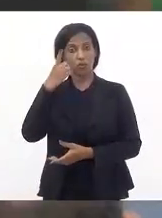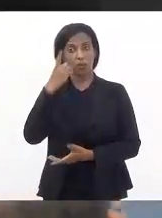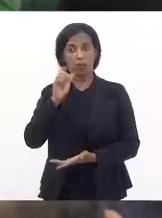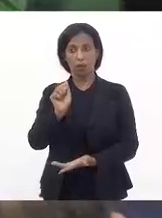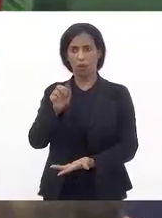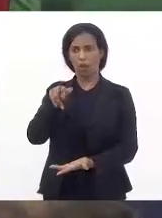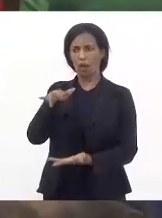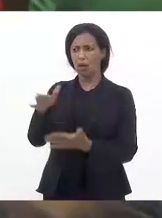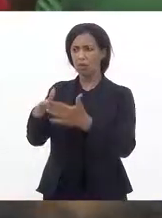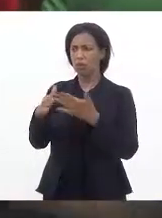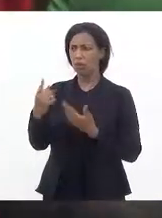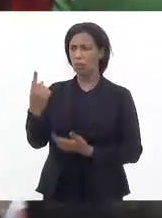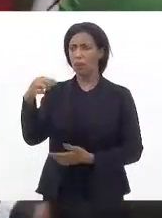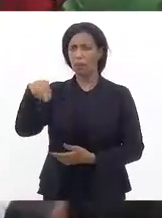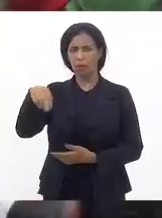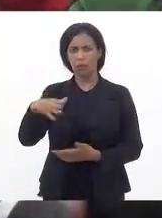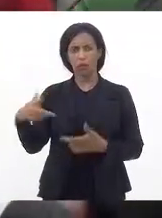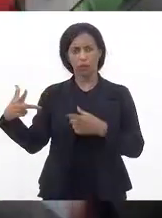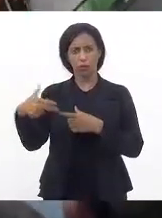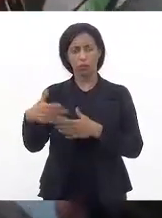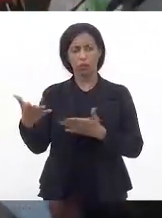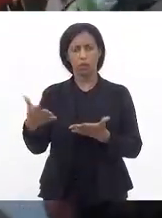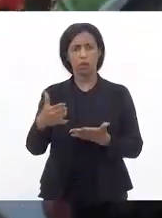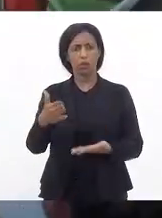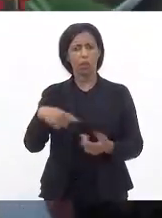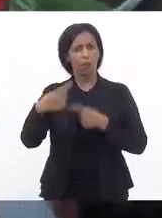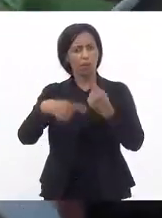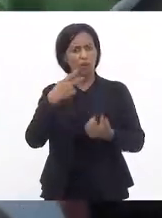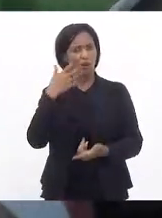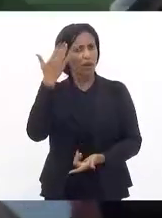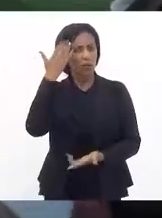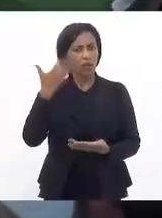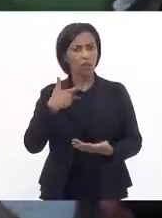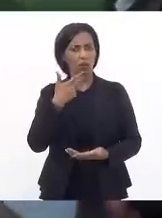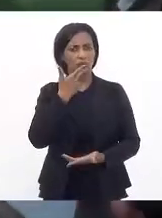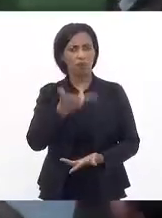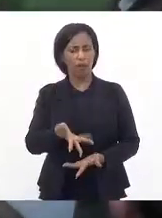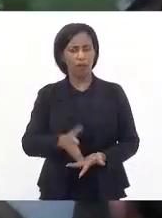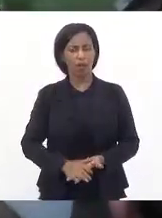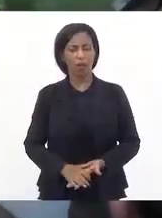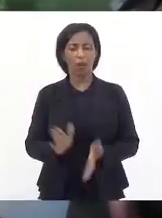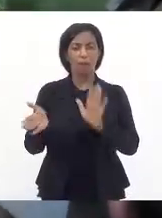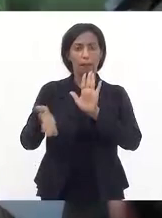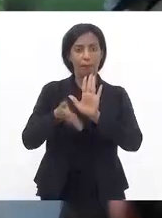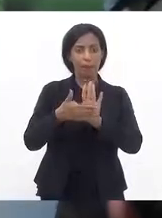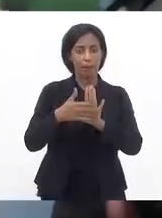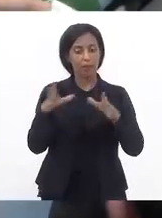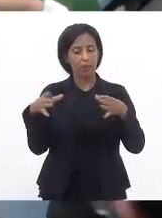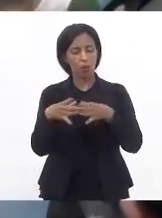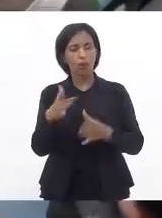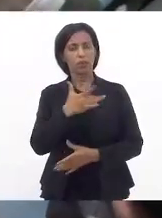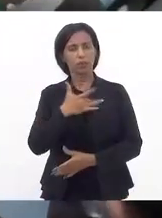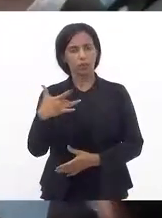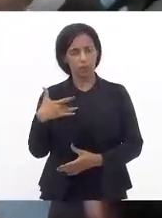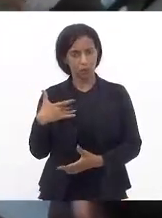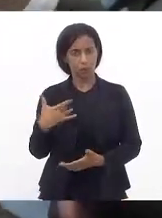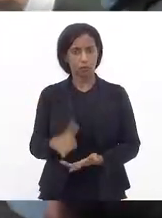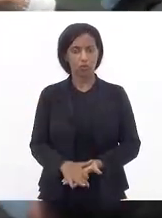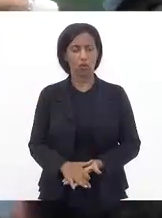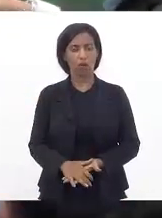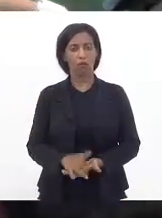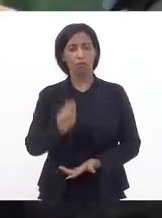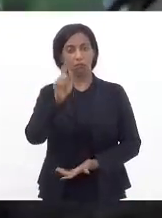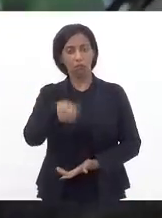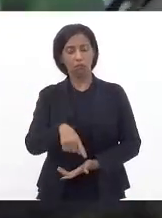deputado Andersson só um minutinho senão a deputada Não vai dizer que não entendeu Portanto o do parecer da comissão de saúde